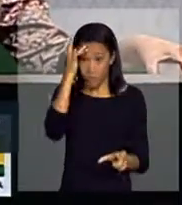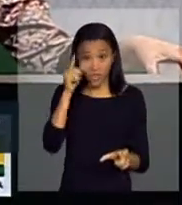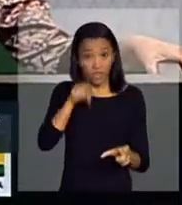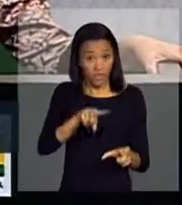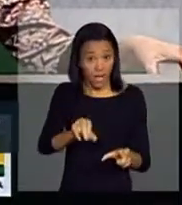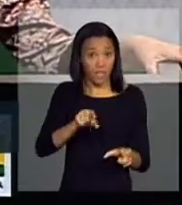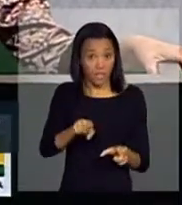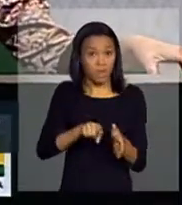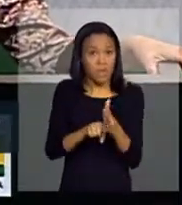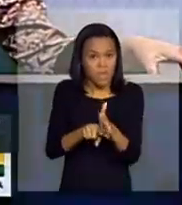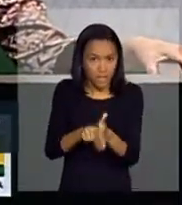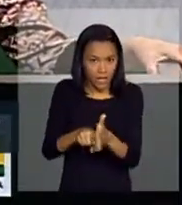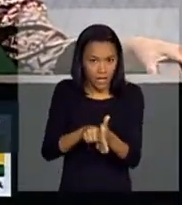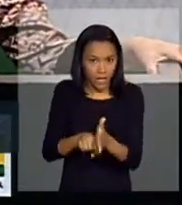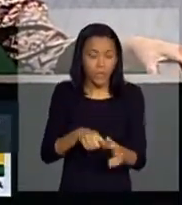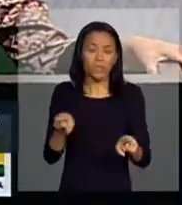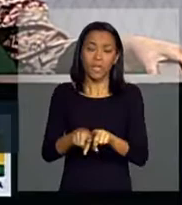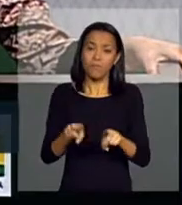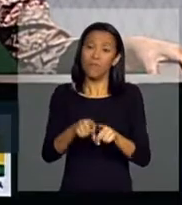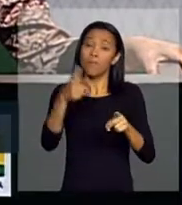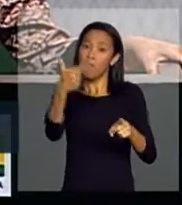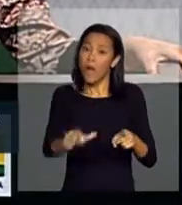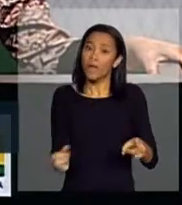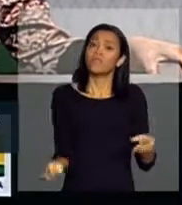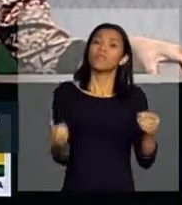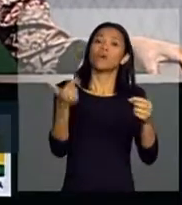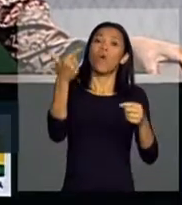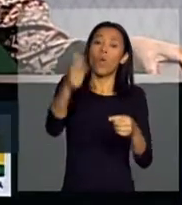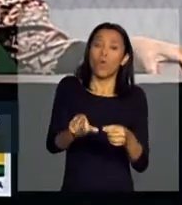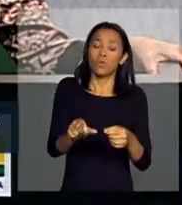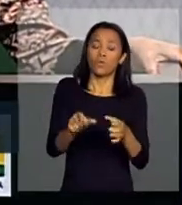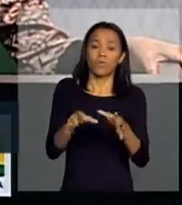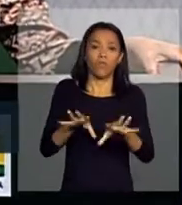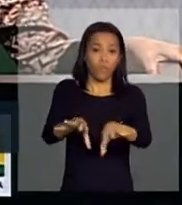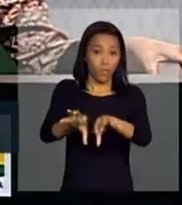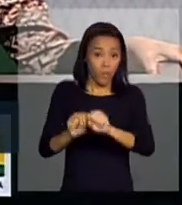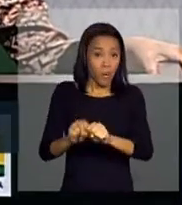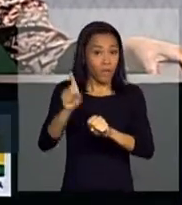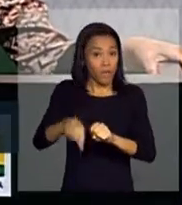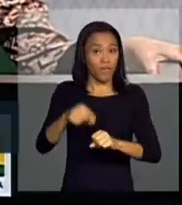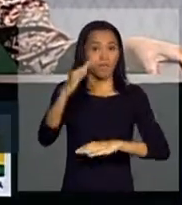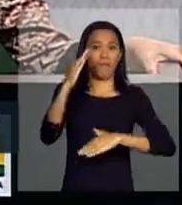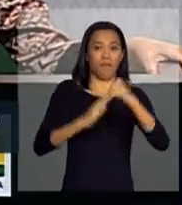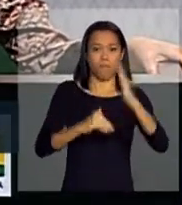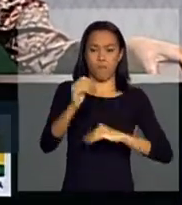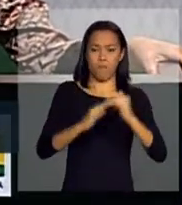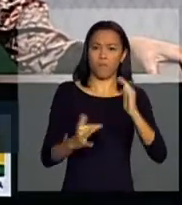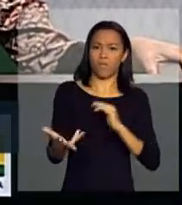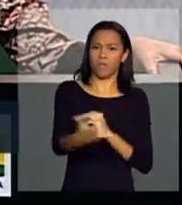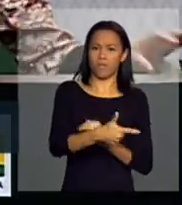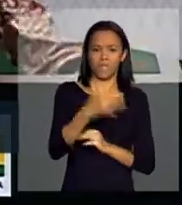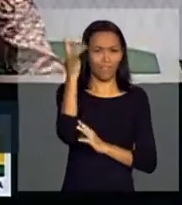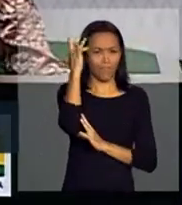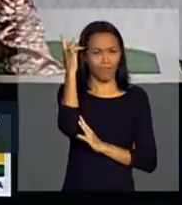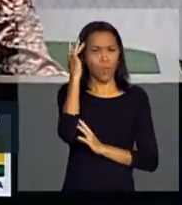junto com eles formar aqueles que serão também os profissionais especializados